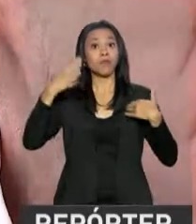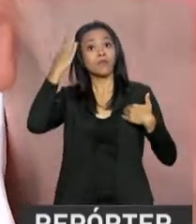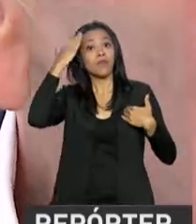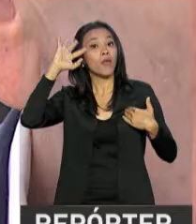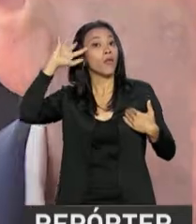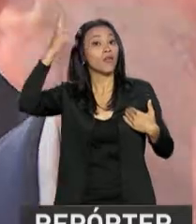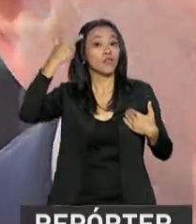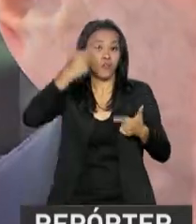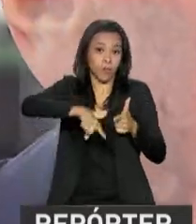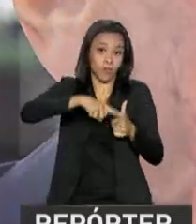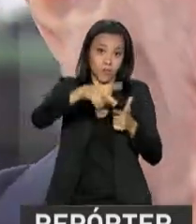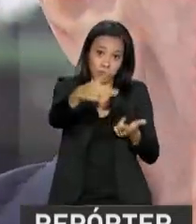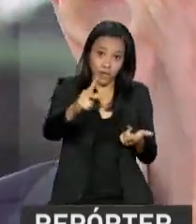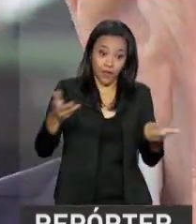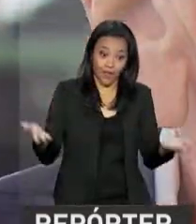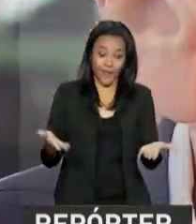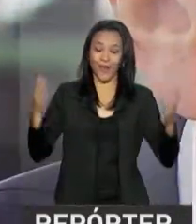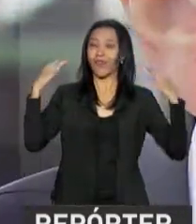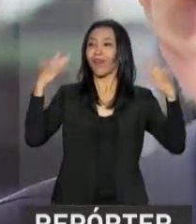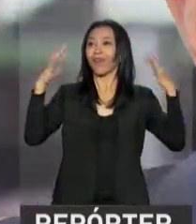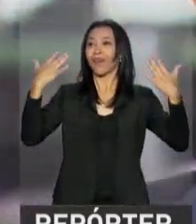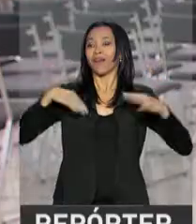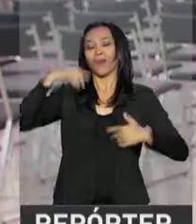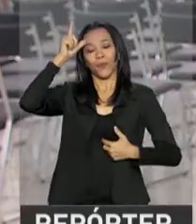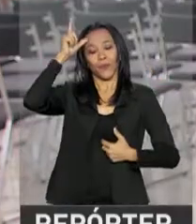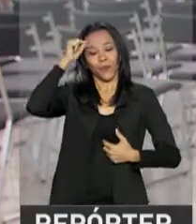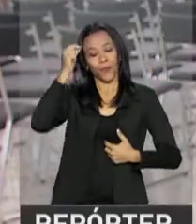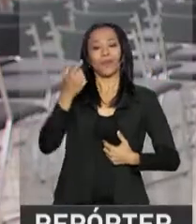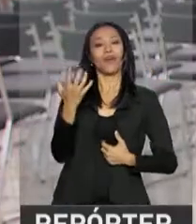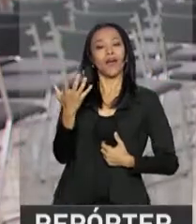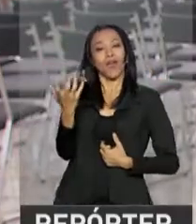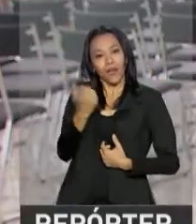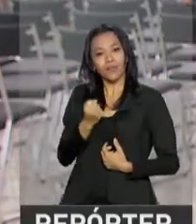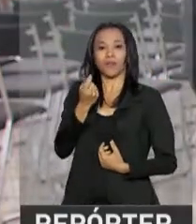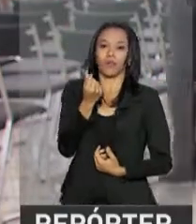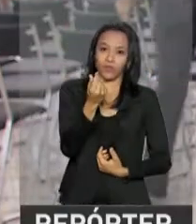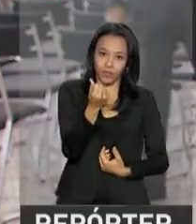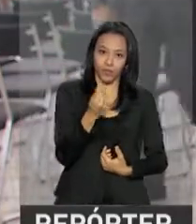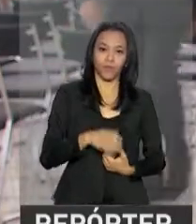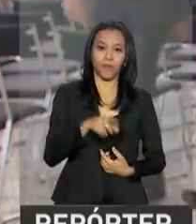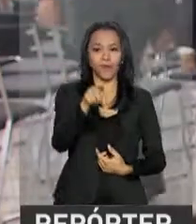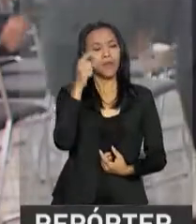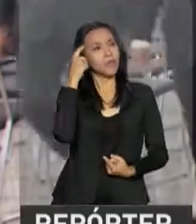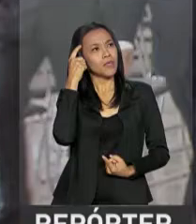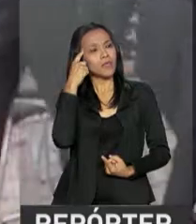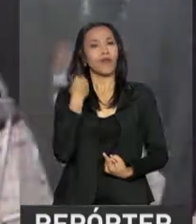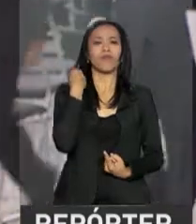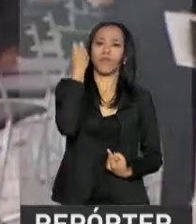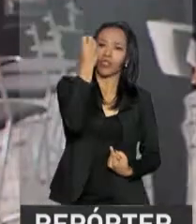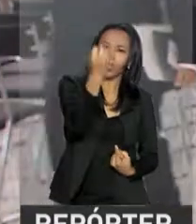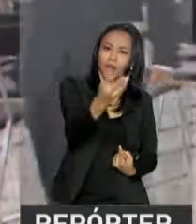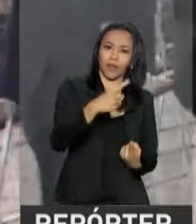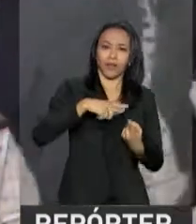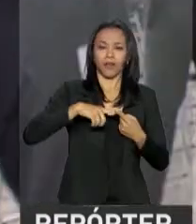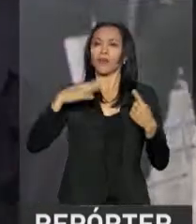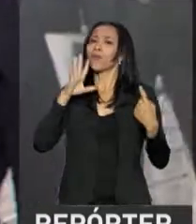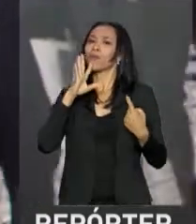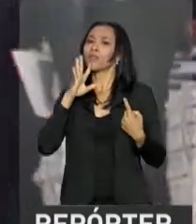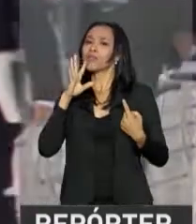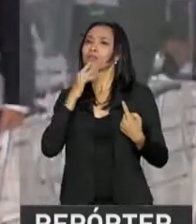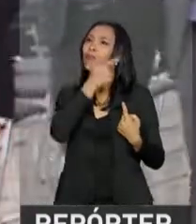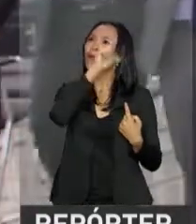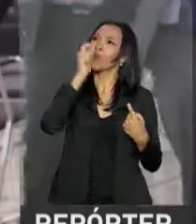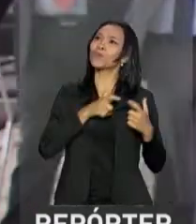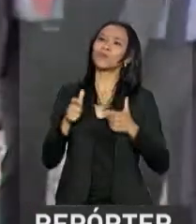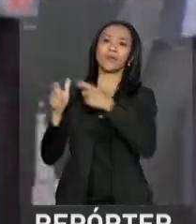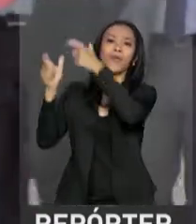situação agora comemora e faz planos pretendo viajar um pouco conhecer outros lugares da